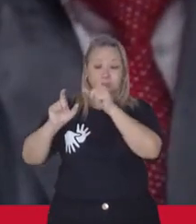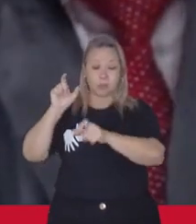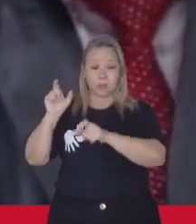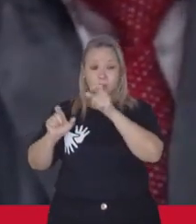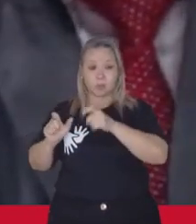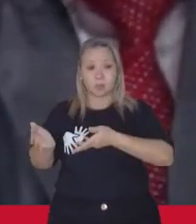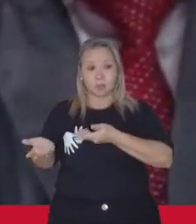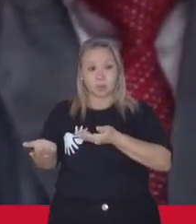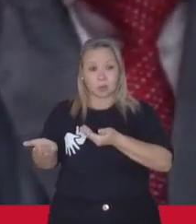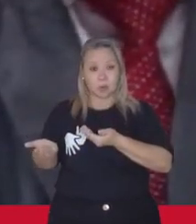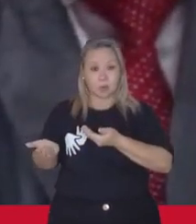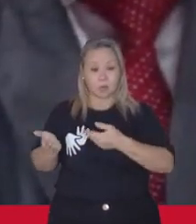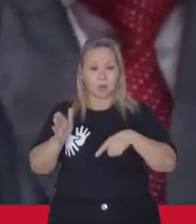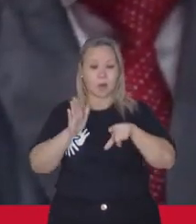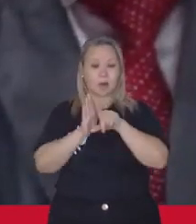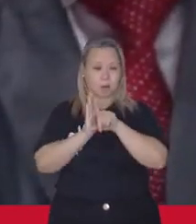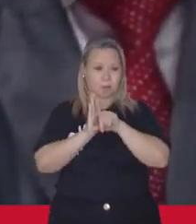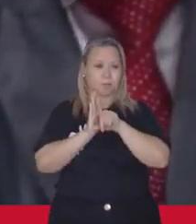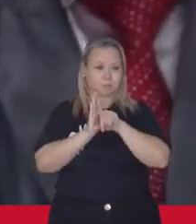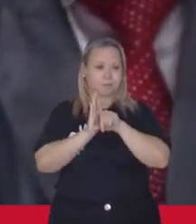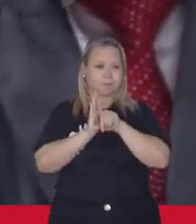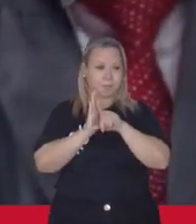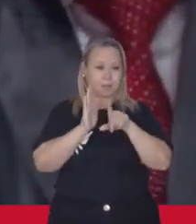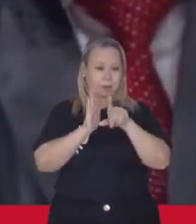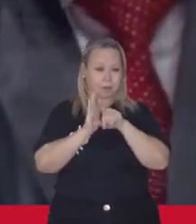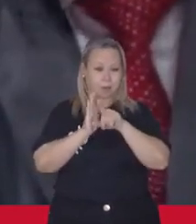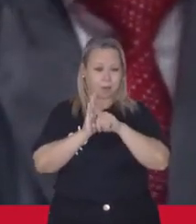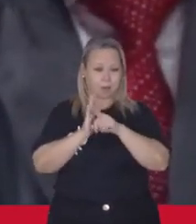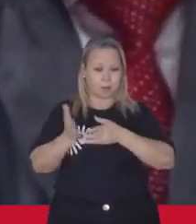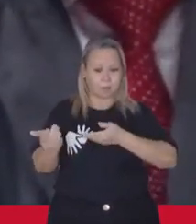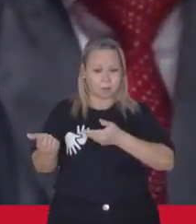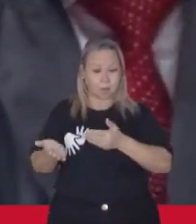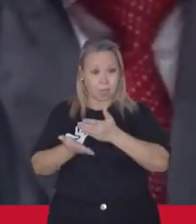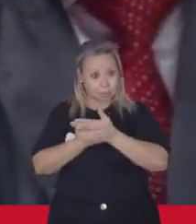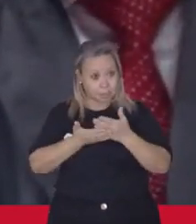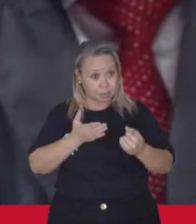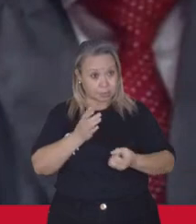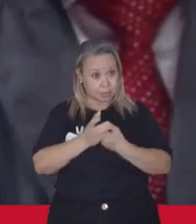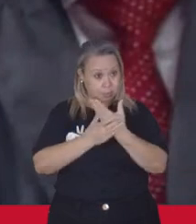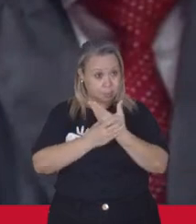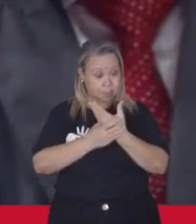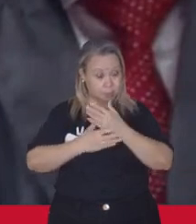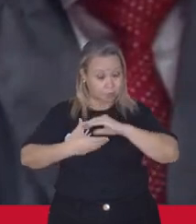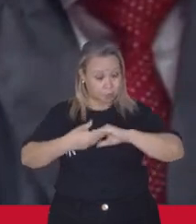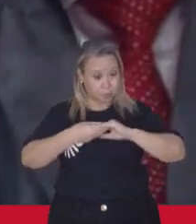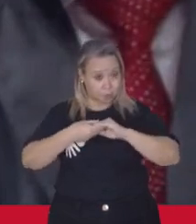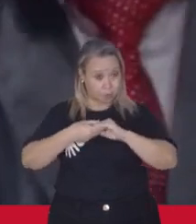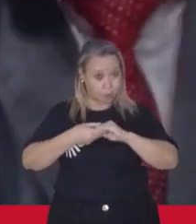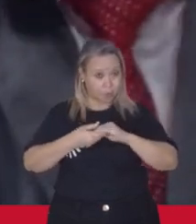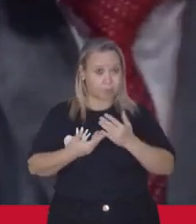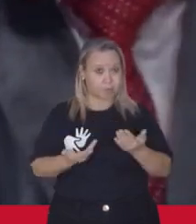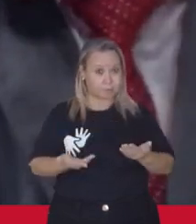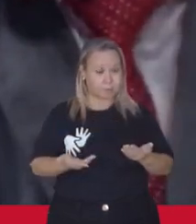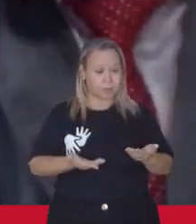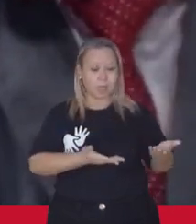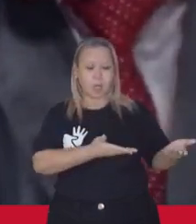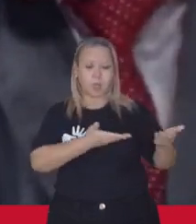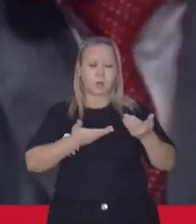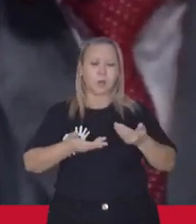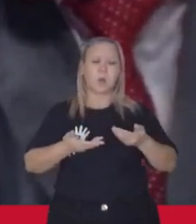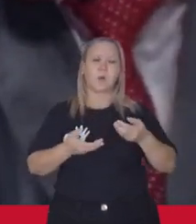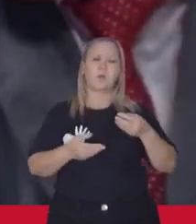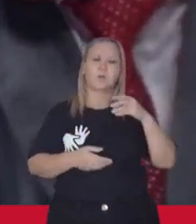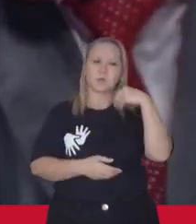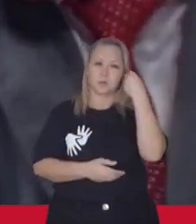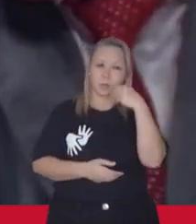a lei, o Estatuto da Juventude, é uma das iniciativas do companheiro. Como eu trouxe a experiência da luta